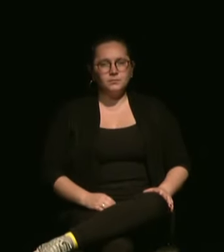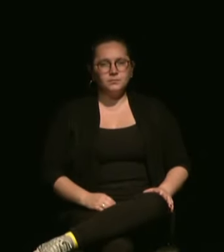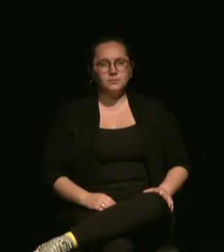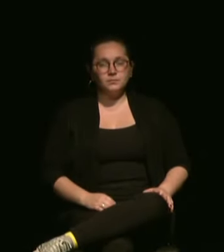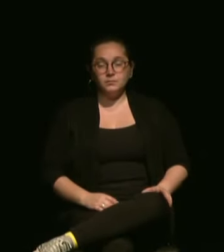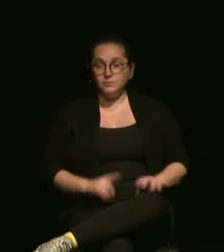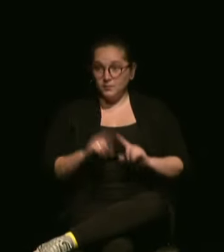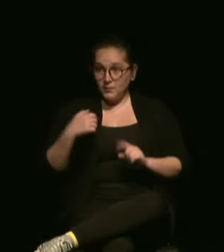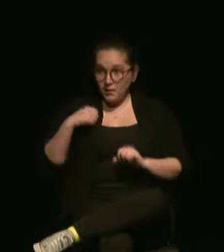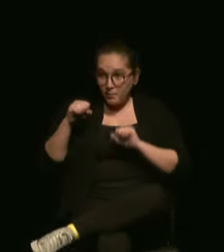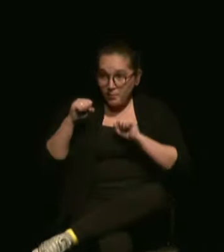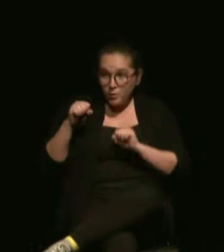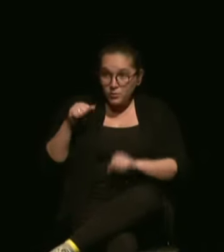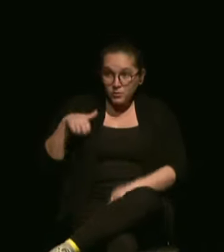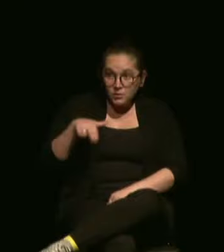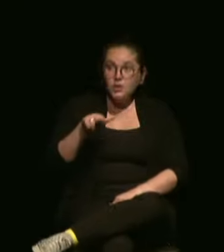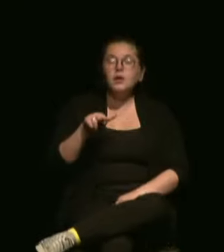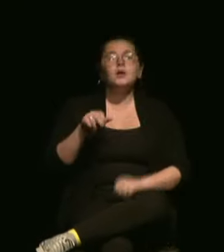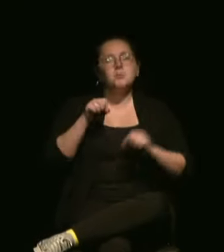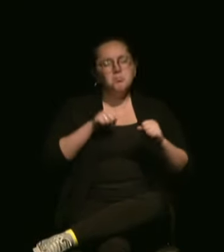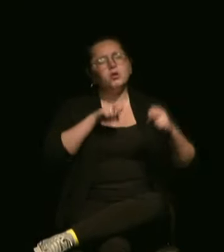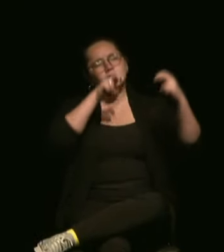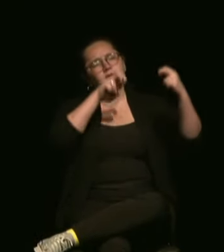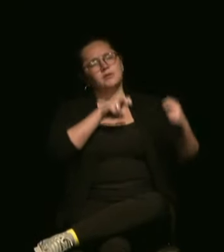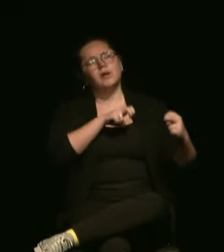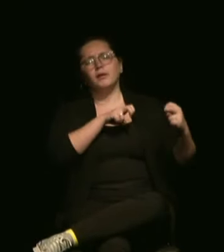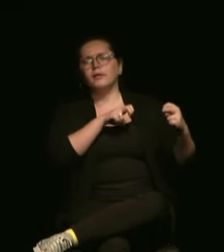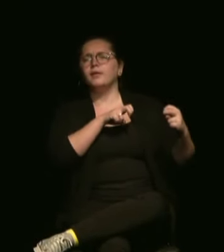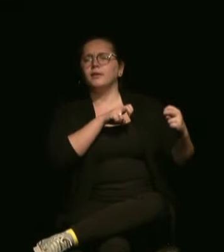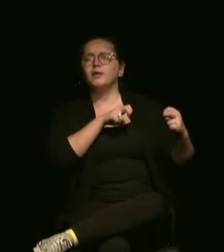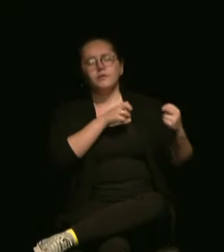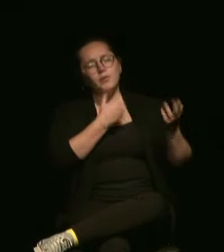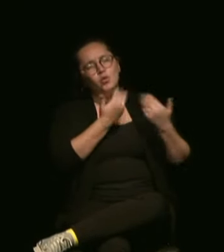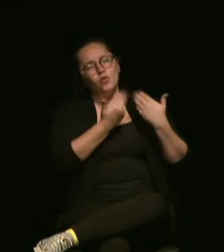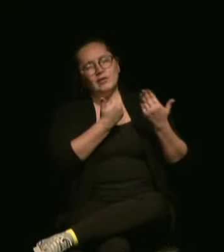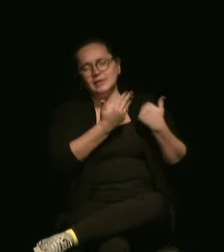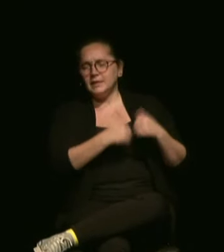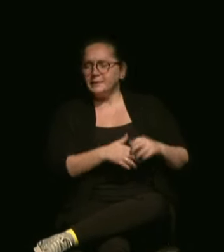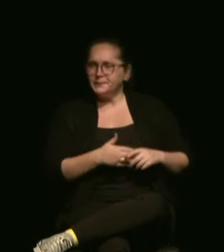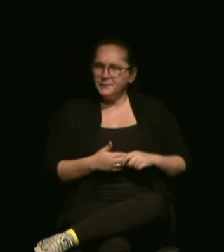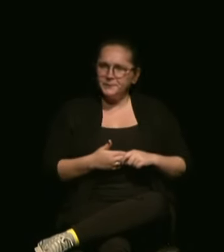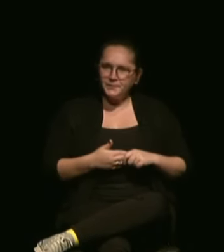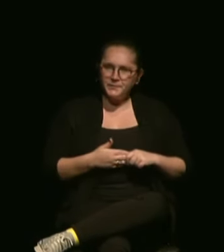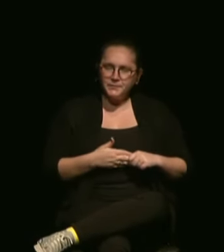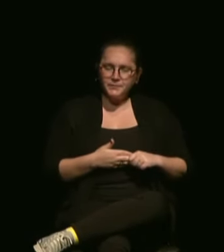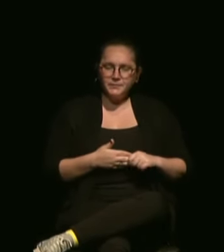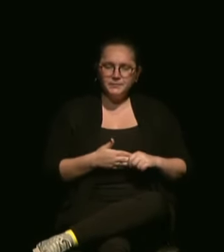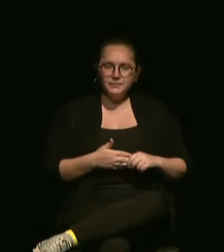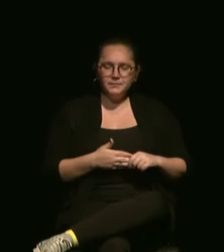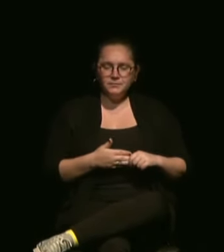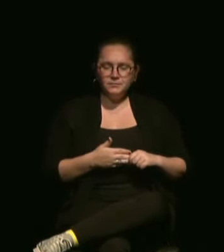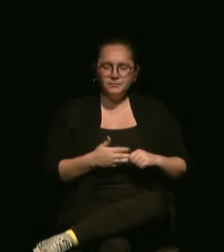Vamos abraçar, dona Maria? Vamos. Sentar, né? Vamos conversar.